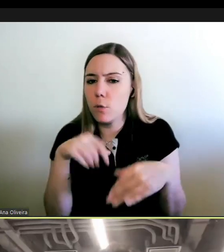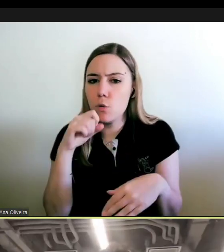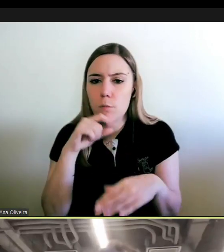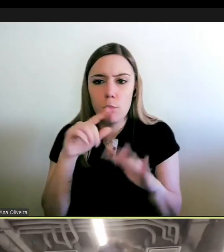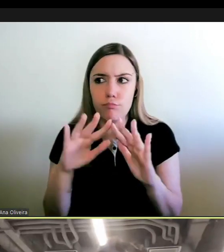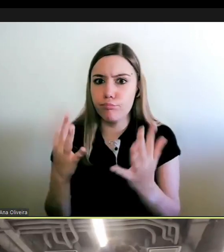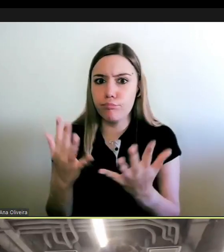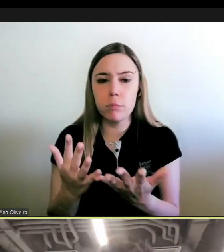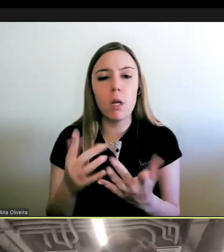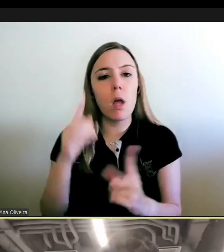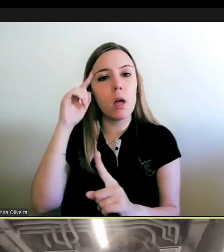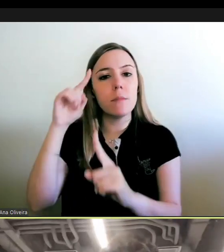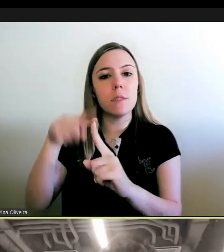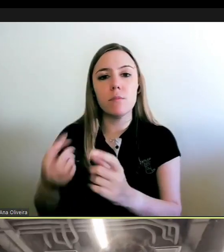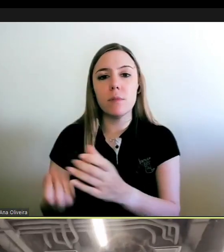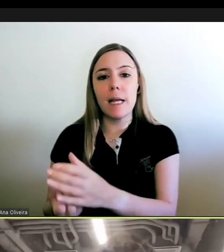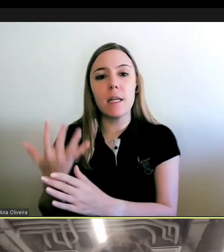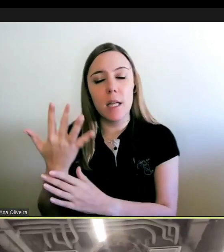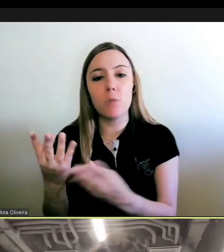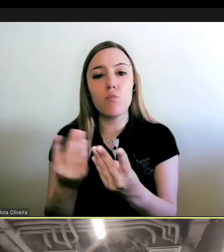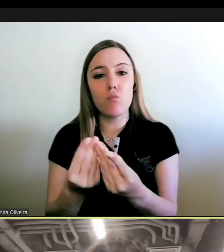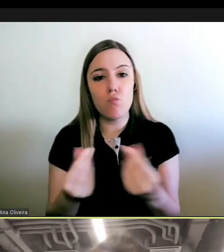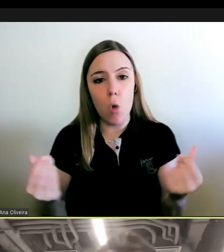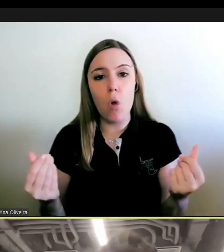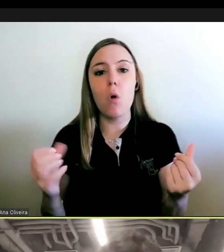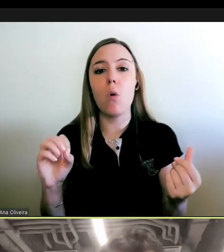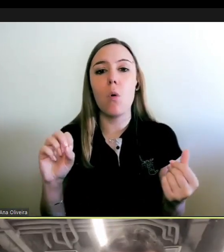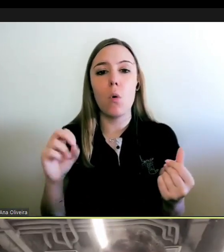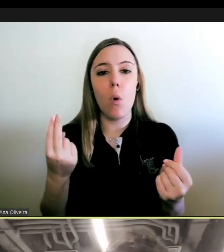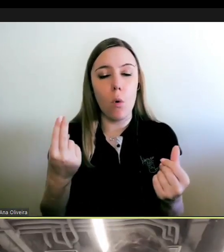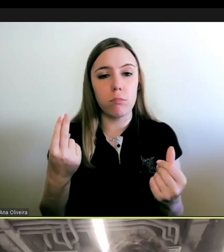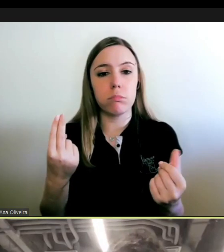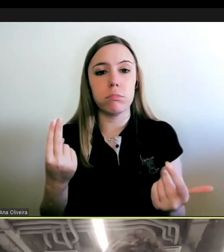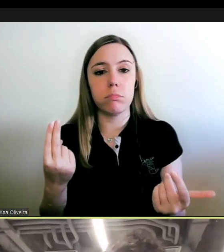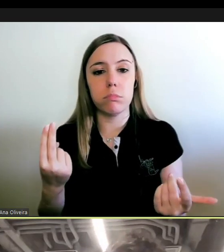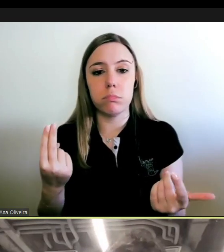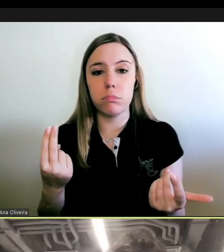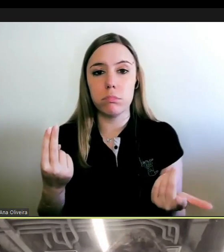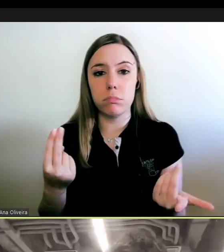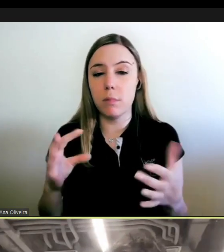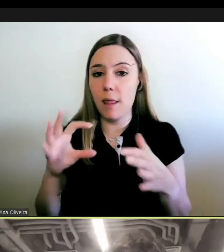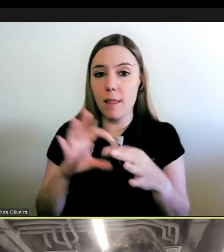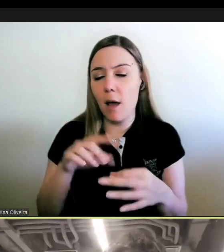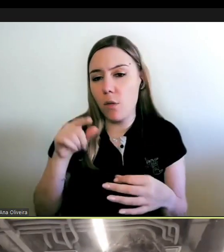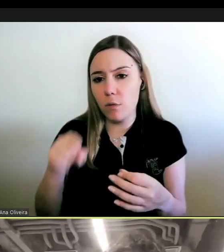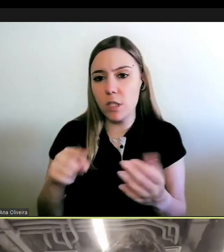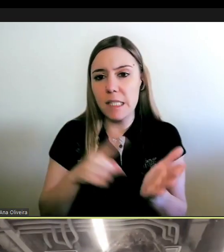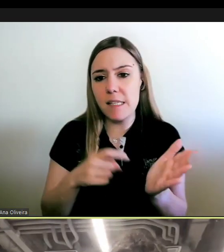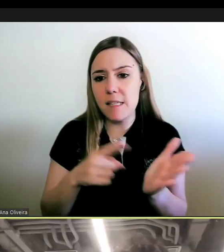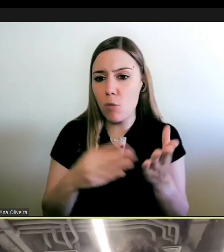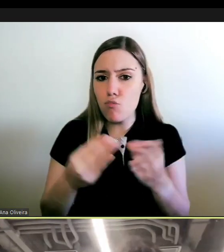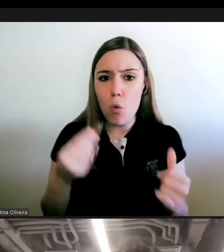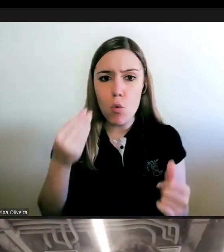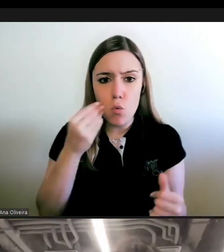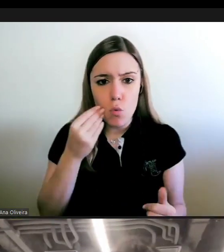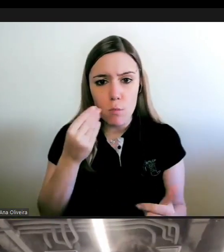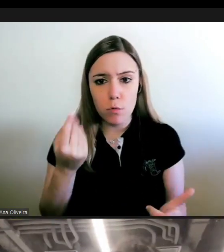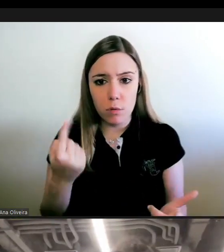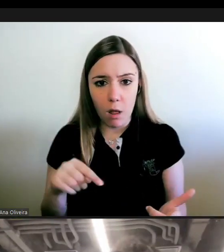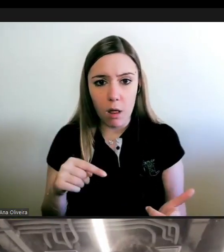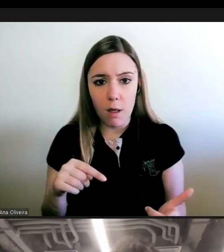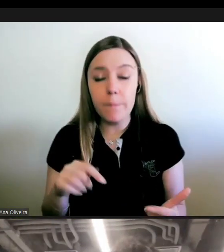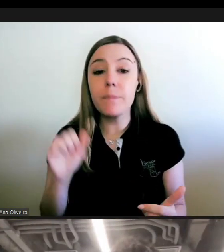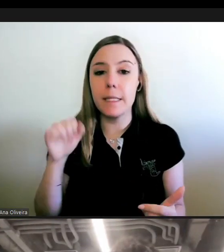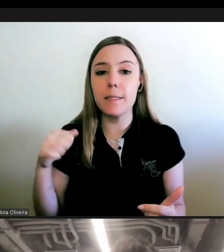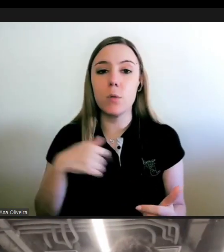na implementação de soluções ou na promoção da própria sustentabilidade, por não falar só de direitos. Sim, nós temos